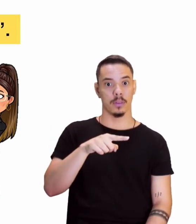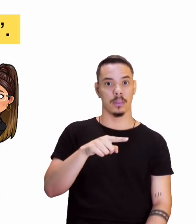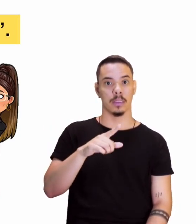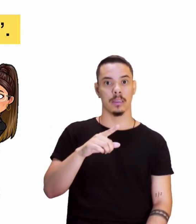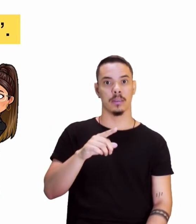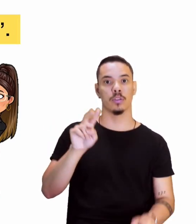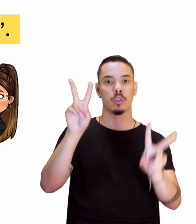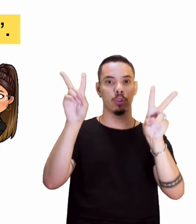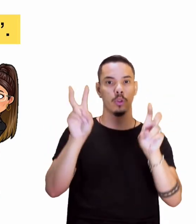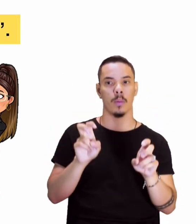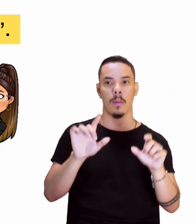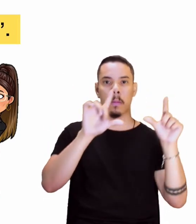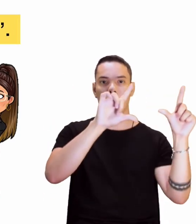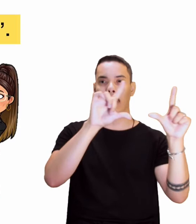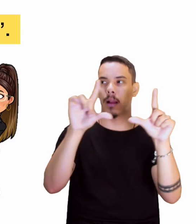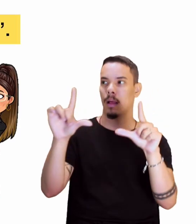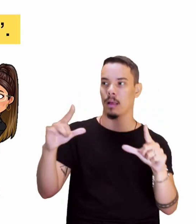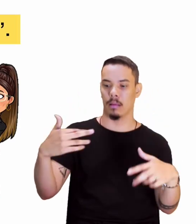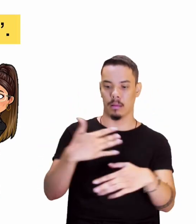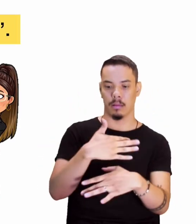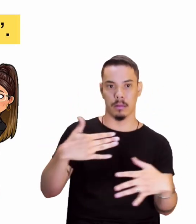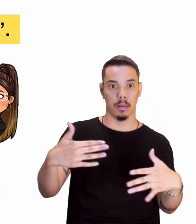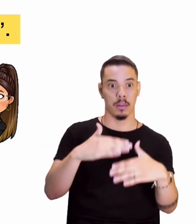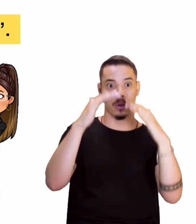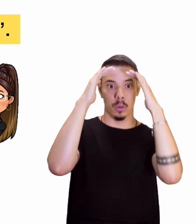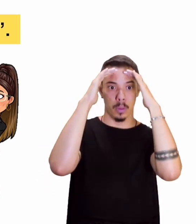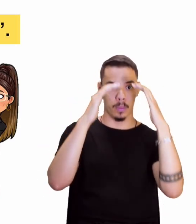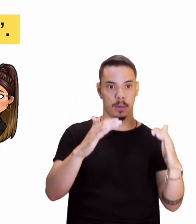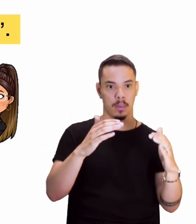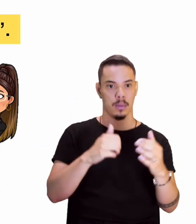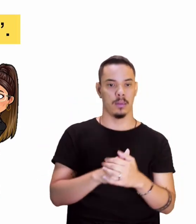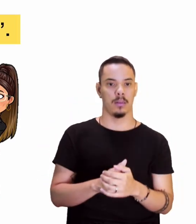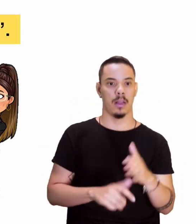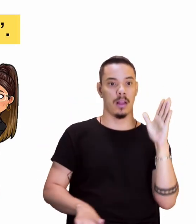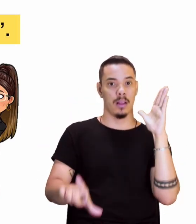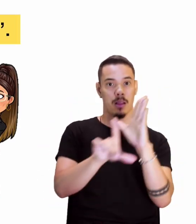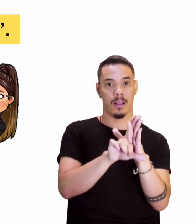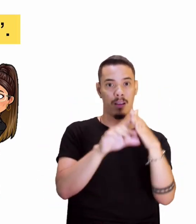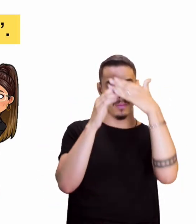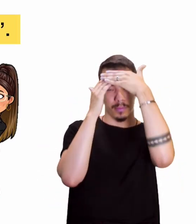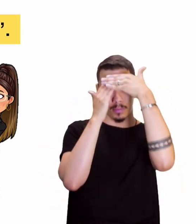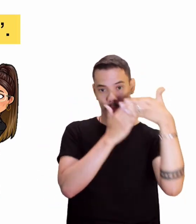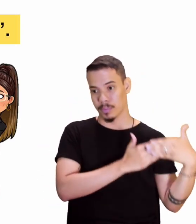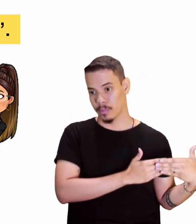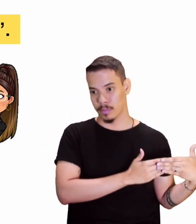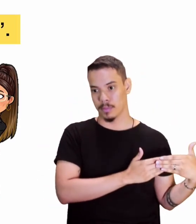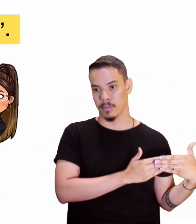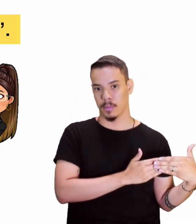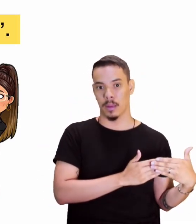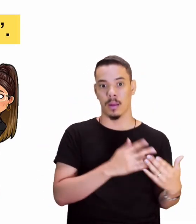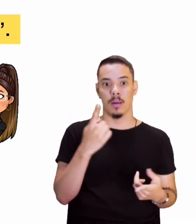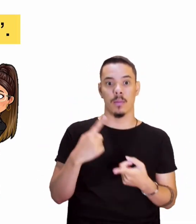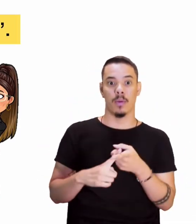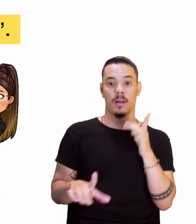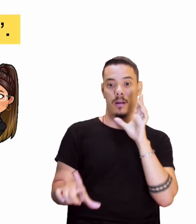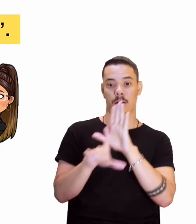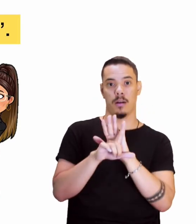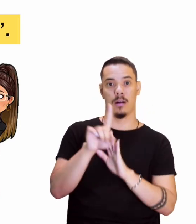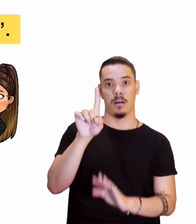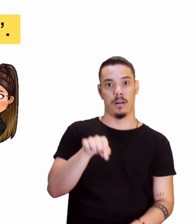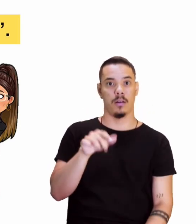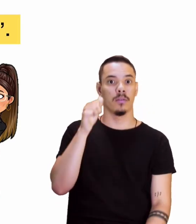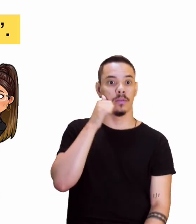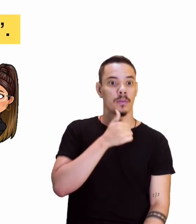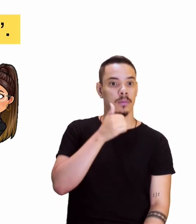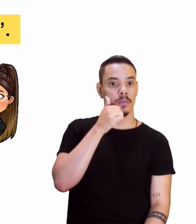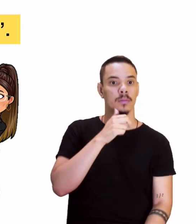trânsito. Obedeceu a lei. Ó, sempre a lei é uma palavra feminina, por isso que